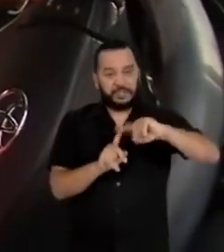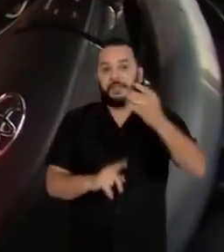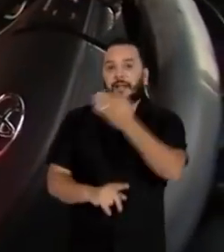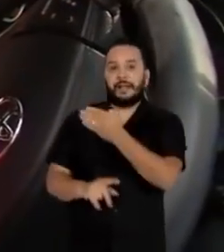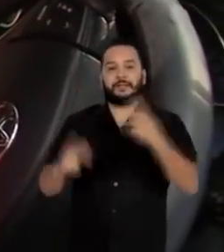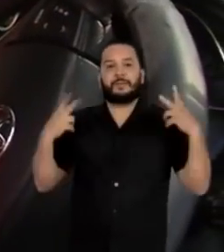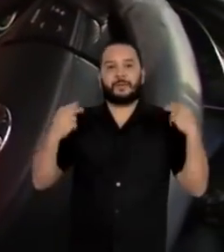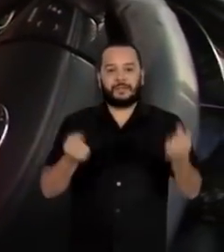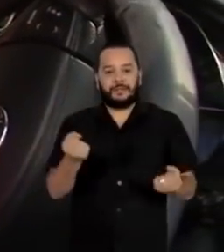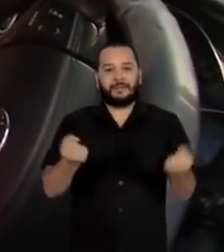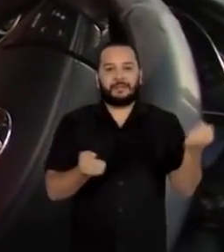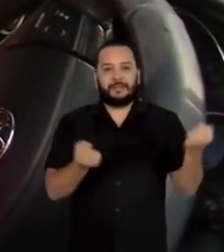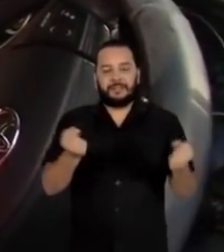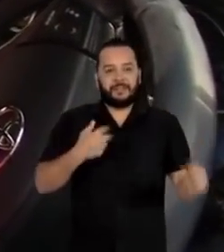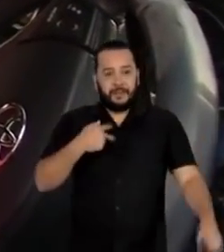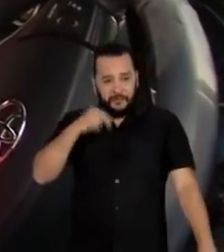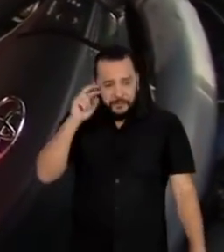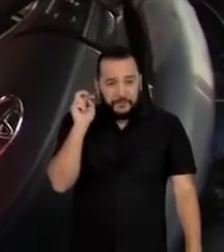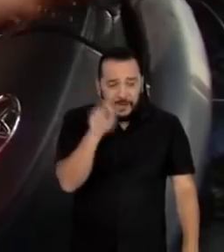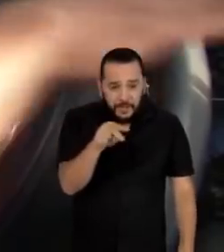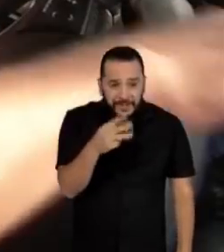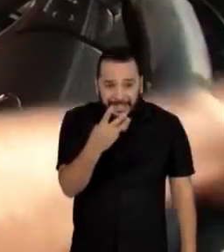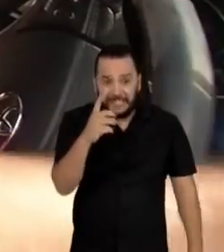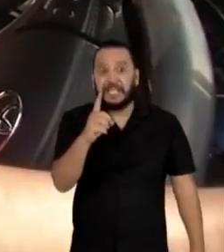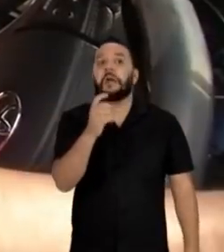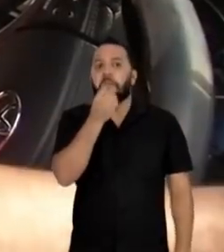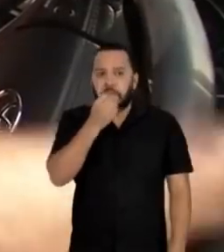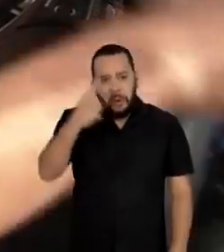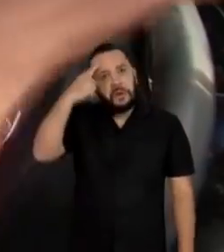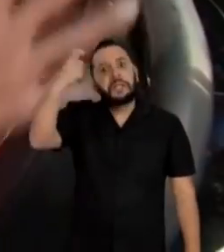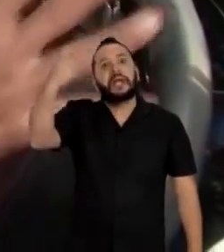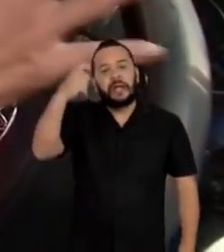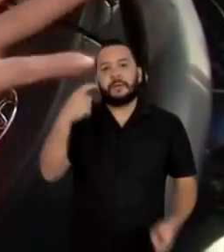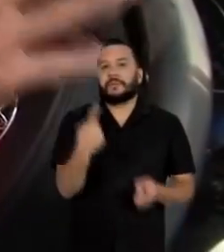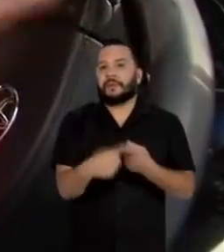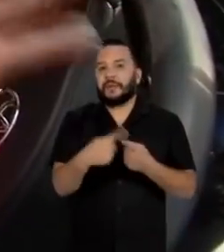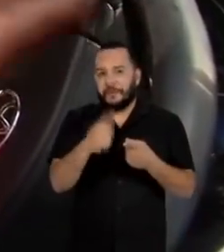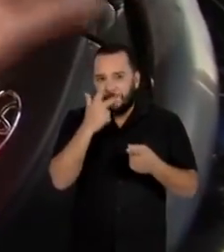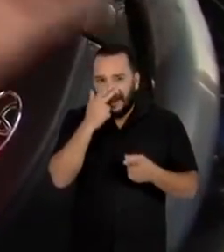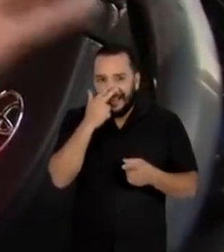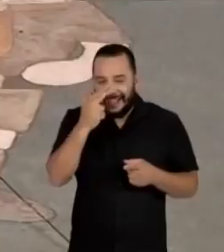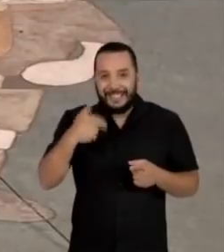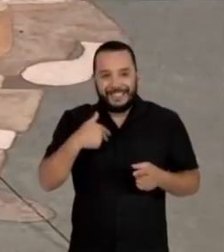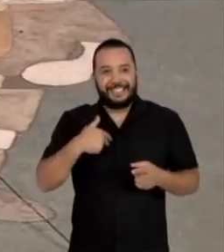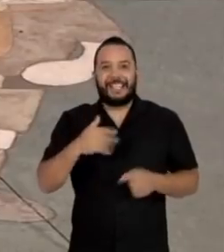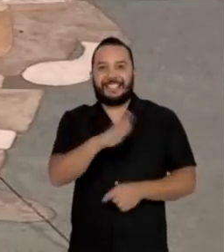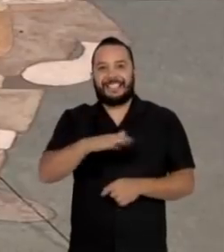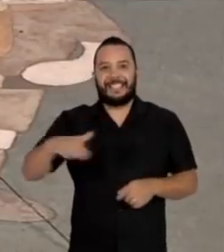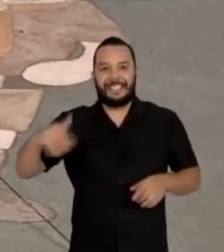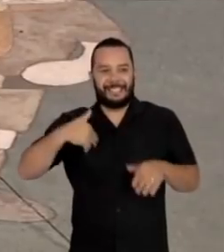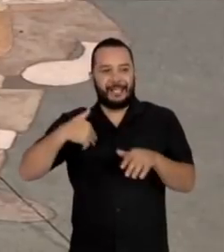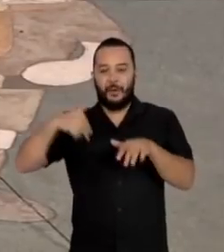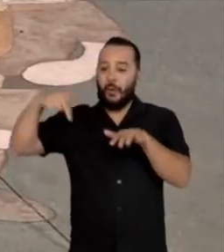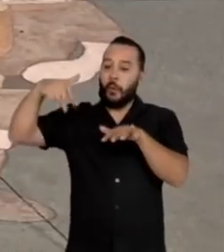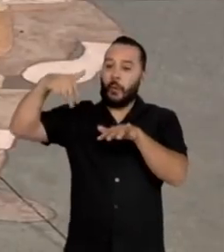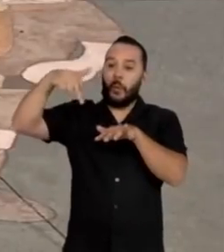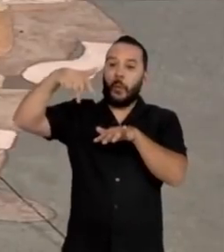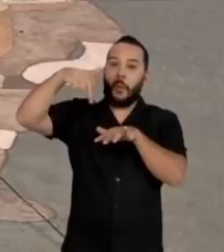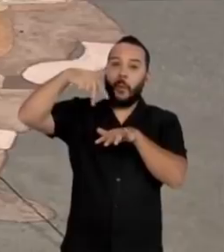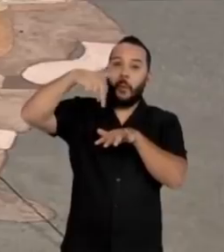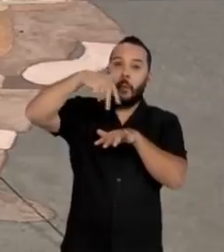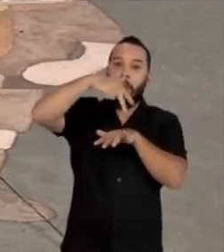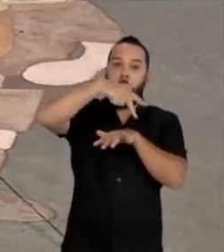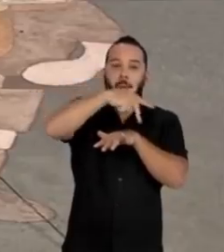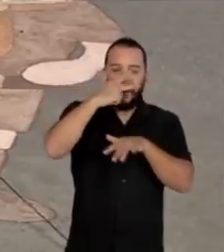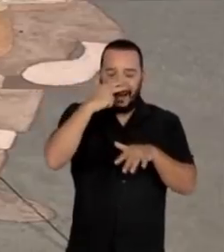motorista afirma que a faixa 3D é uma boa ideia porque parece que as crianças flutuam sobre a faixa e isso